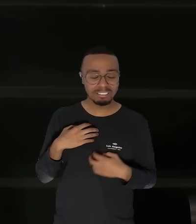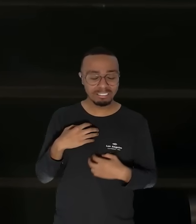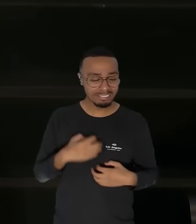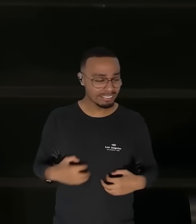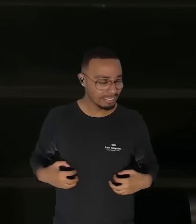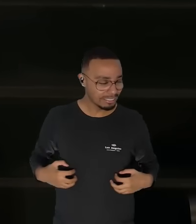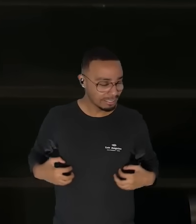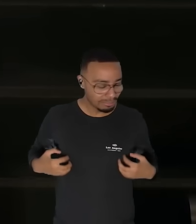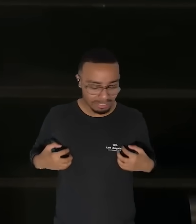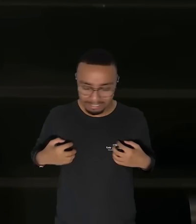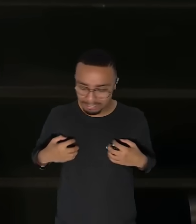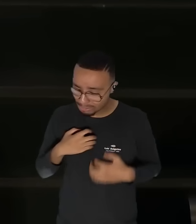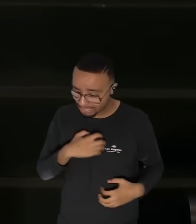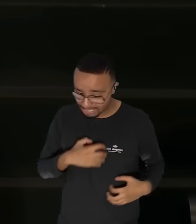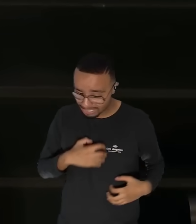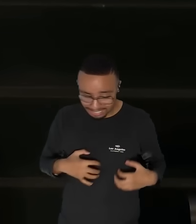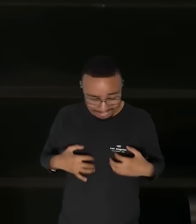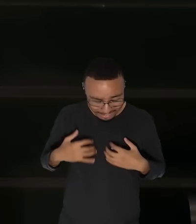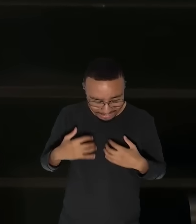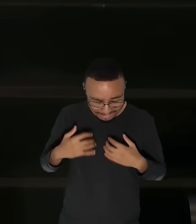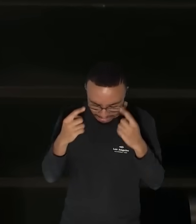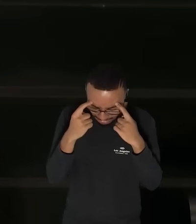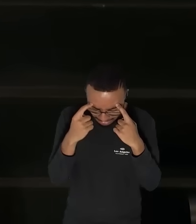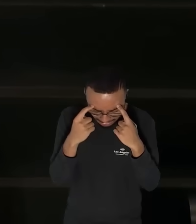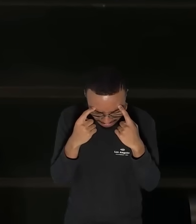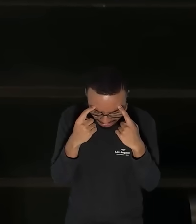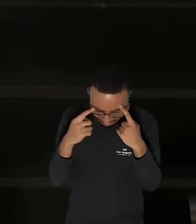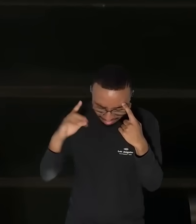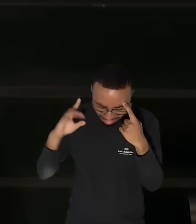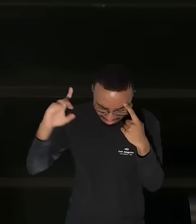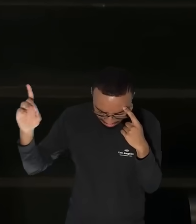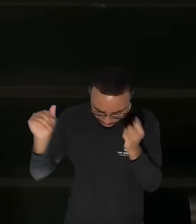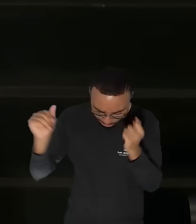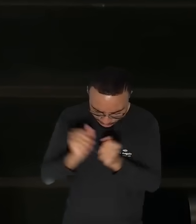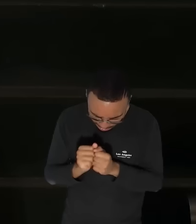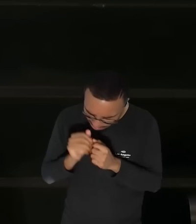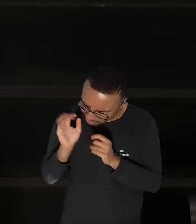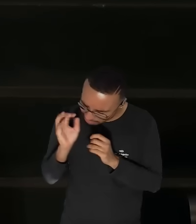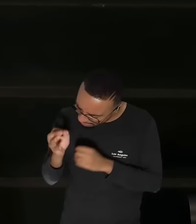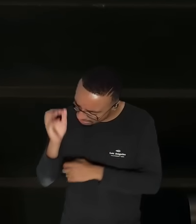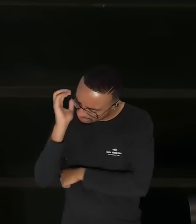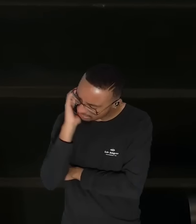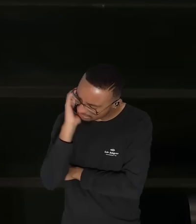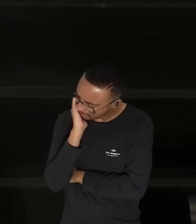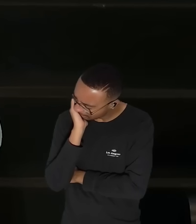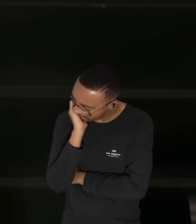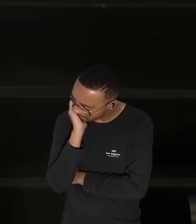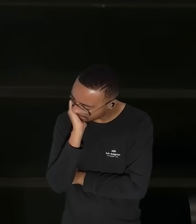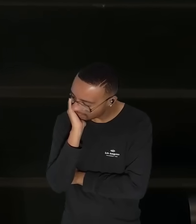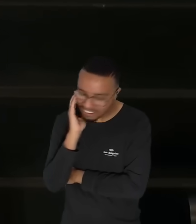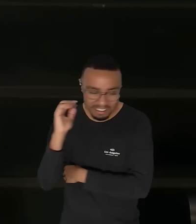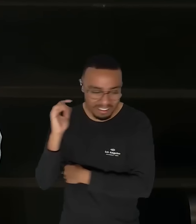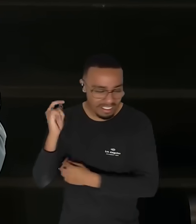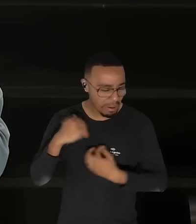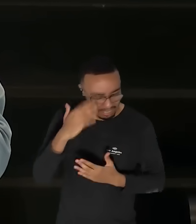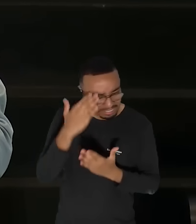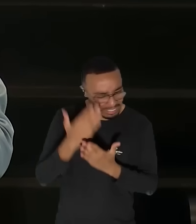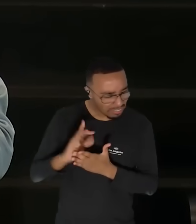será que realmente Deus está comigo? Porque eu acreditava que se Ele estivesse comigo, eu não teria problemas